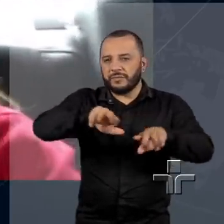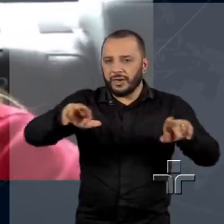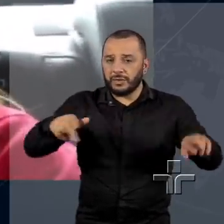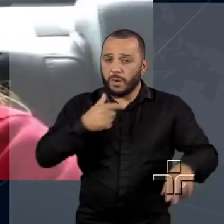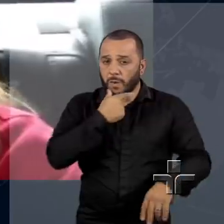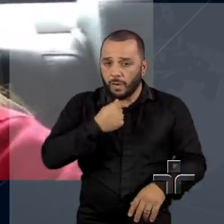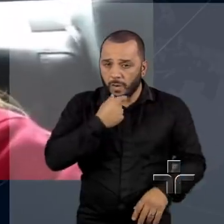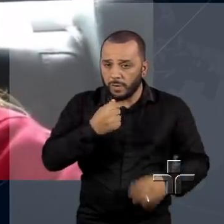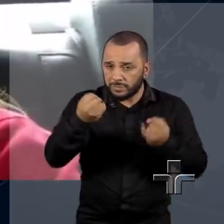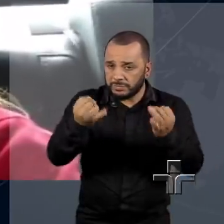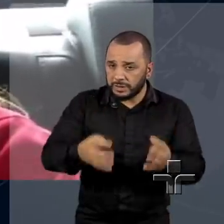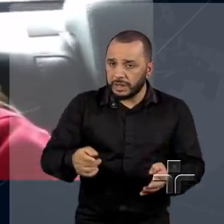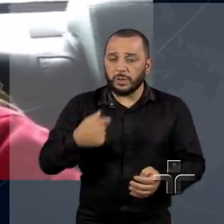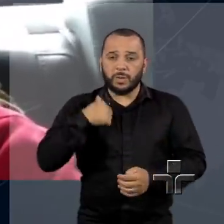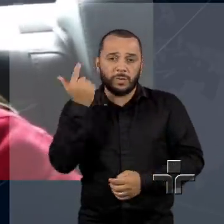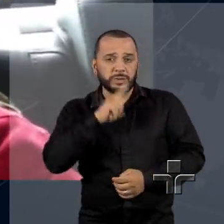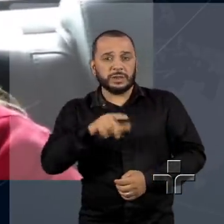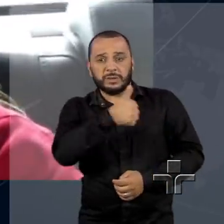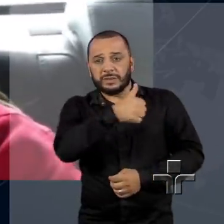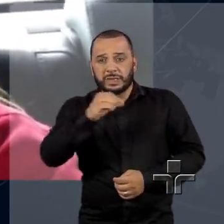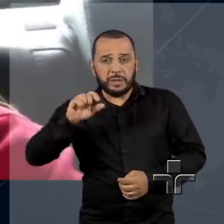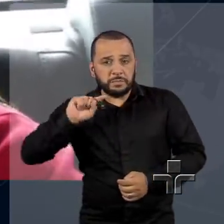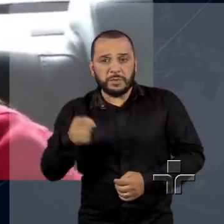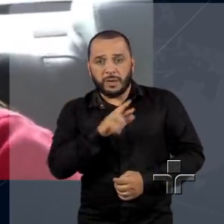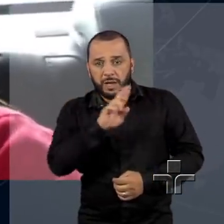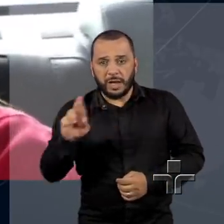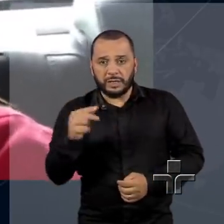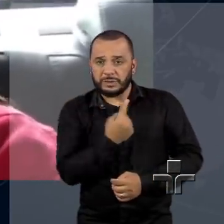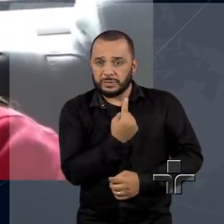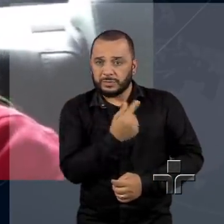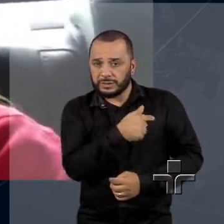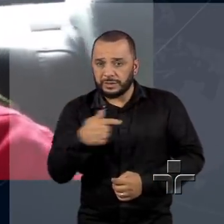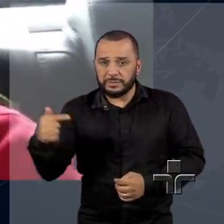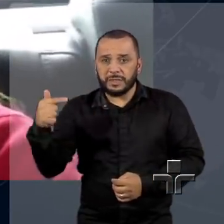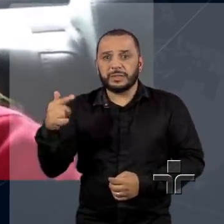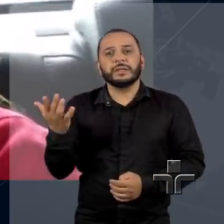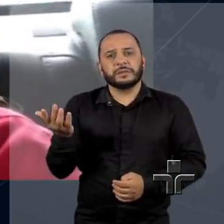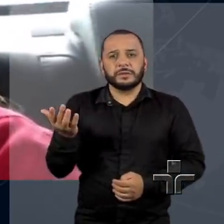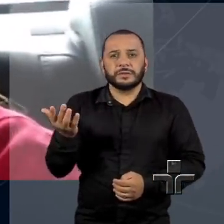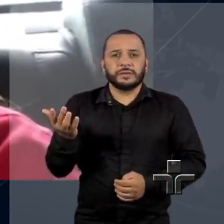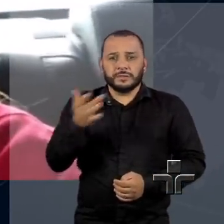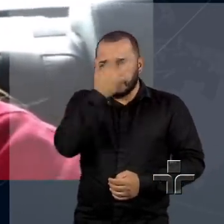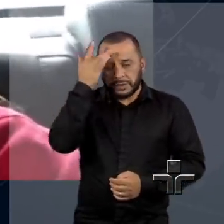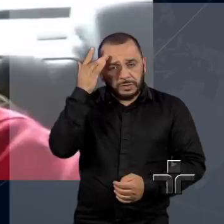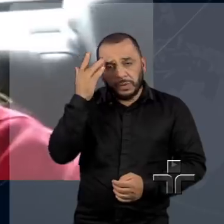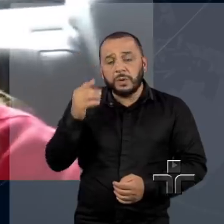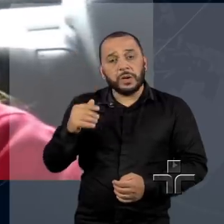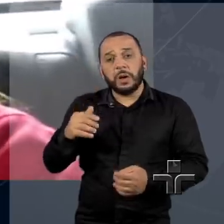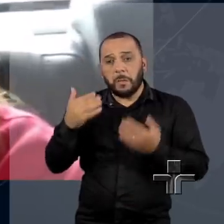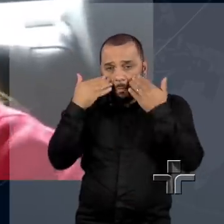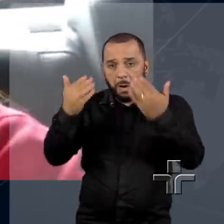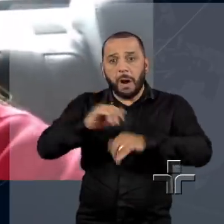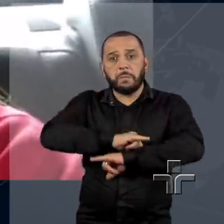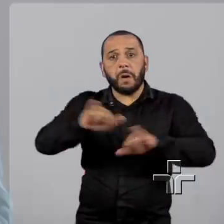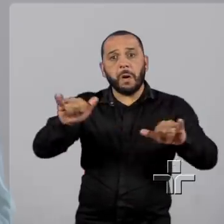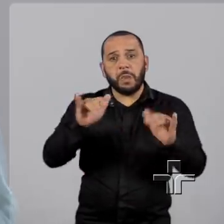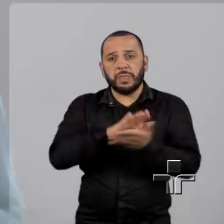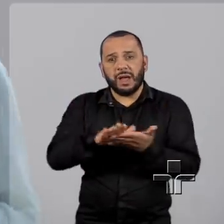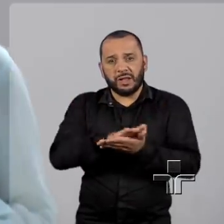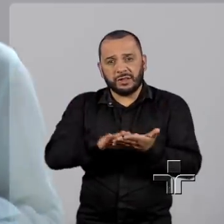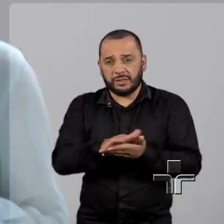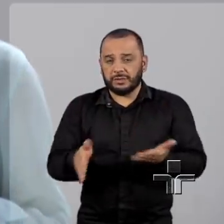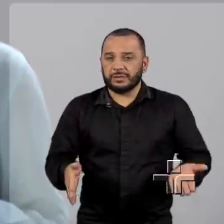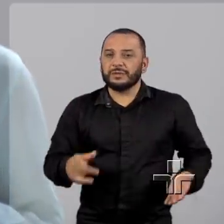homens falando que ganharam R$100 mil em uma semana e eu nunca vi isso acontecer de forma tão histriônica como agora.